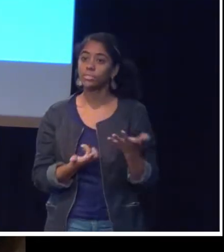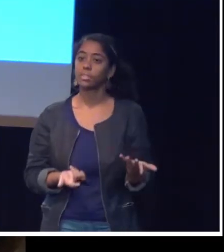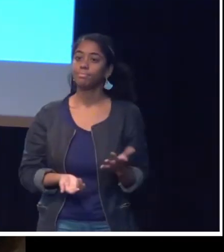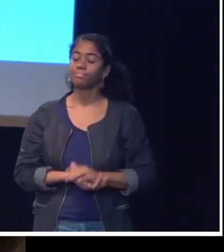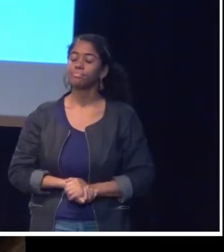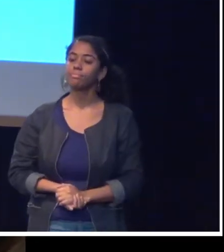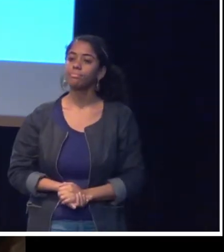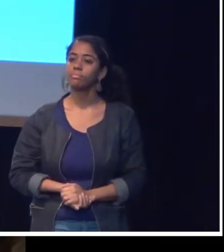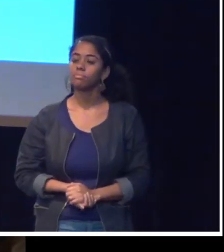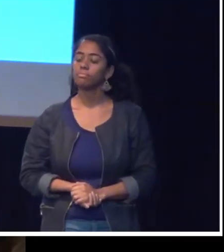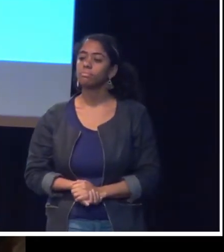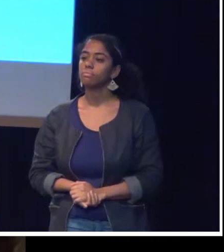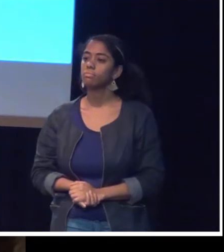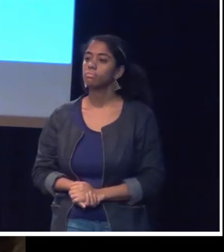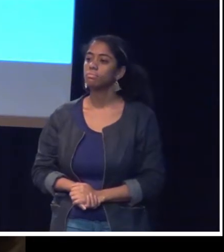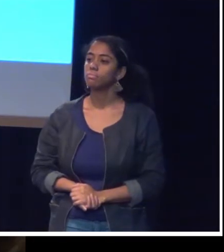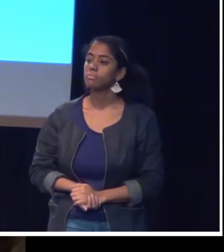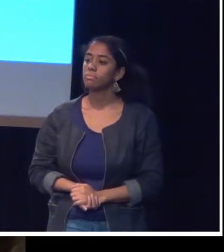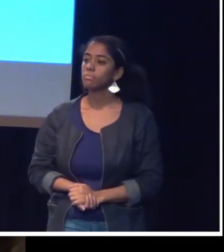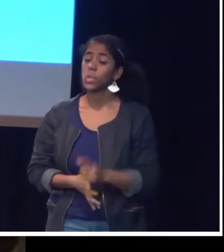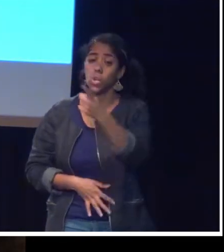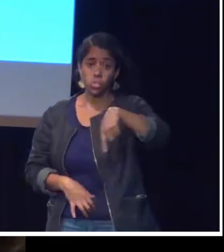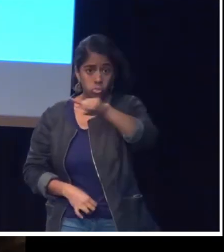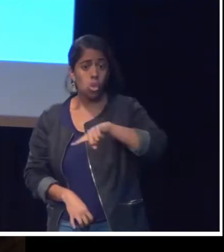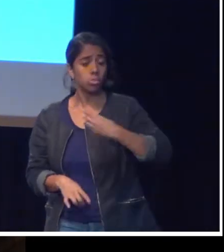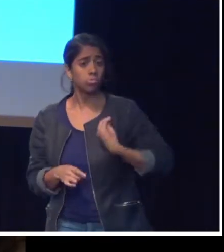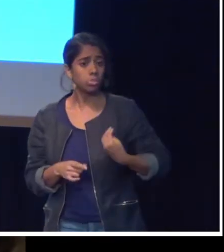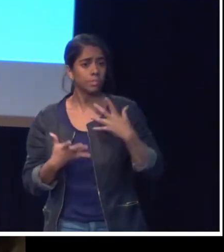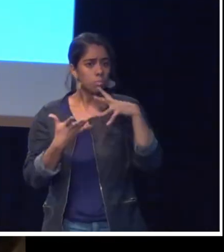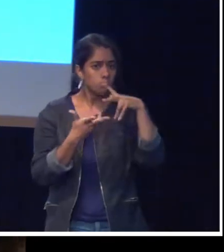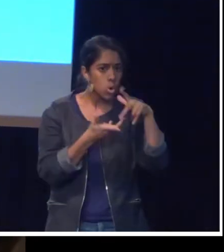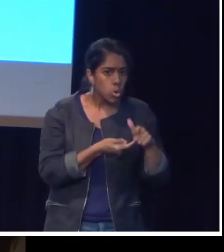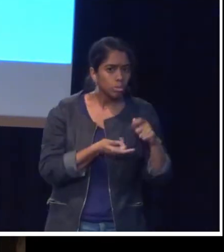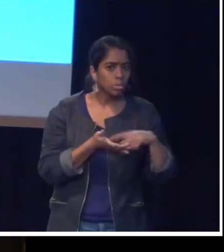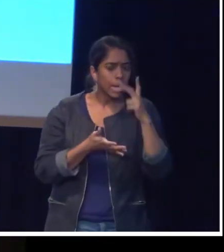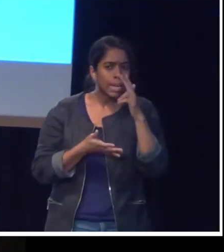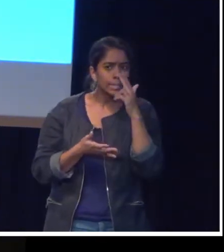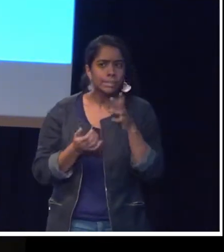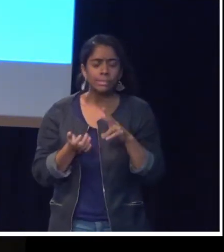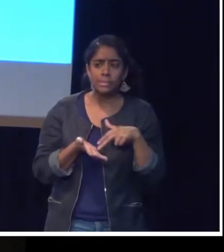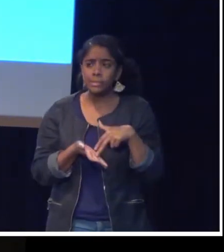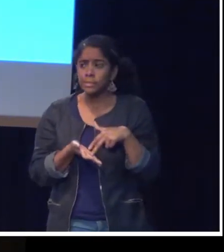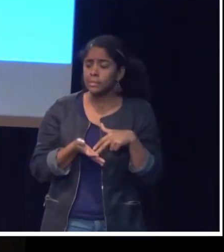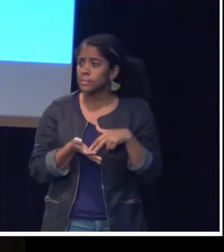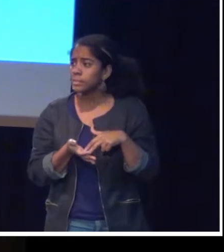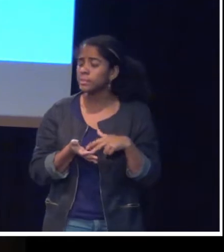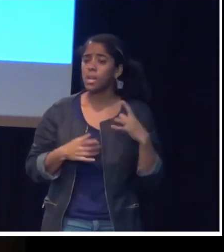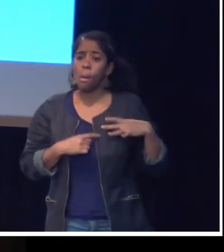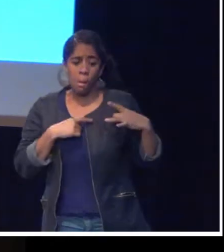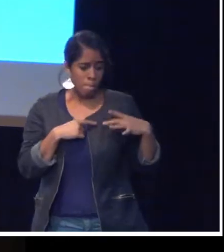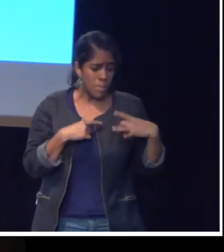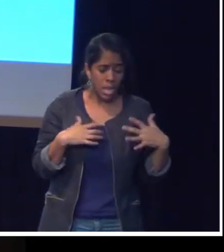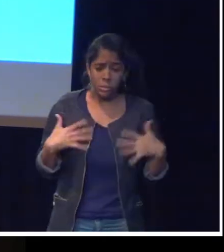De fato, a gente vive em um mundo em que a insegurança e o medo predominam. A apatia e o conformismo estão presentes no nosso